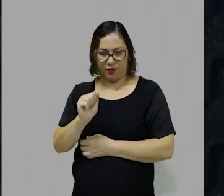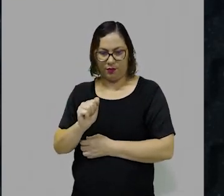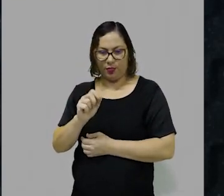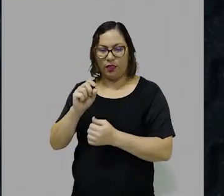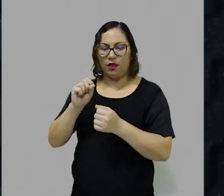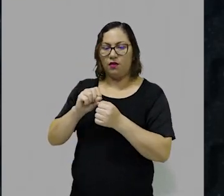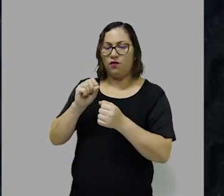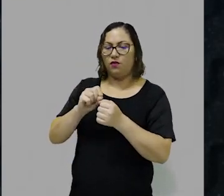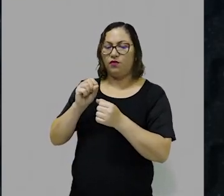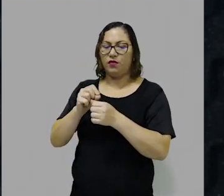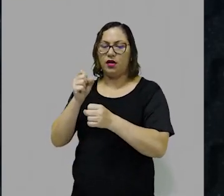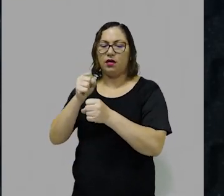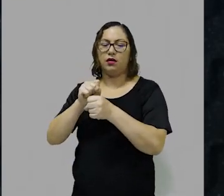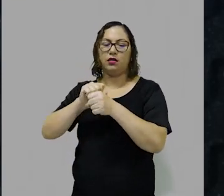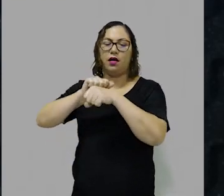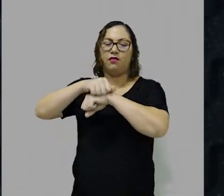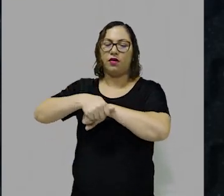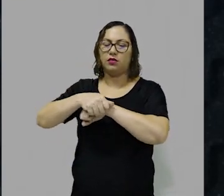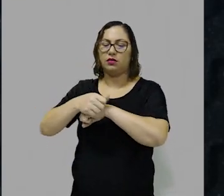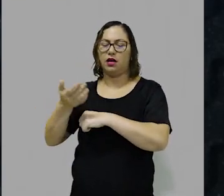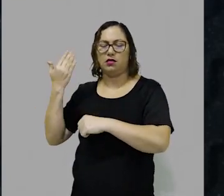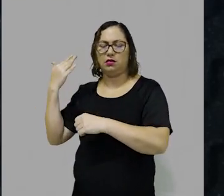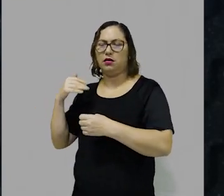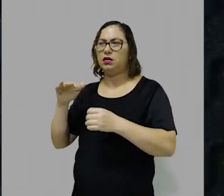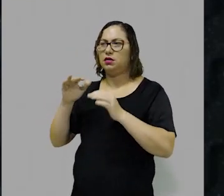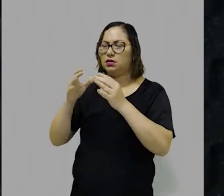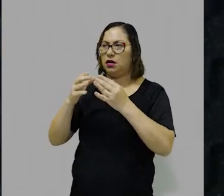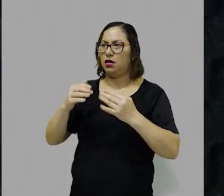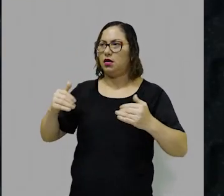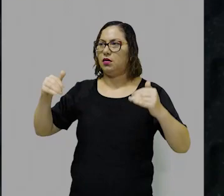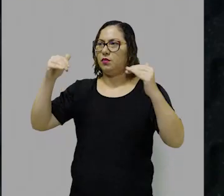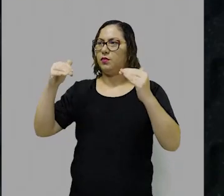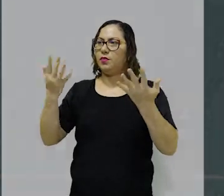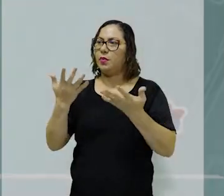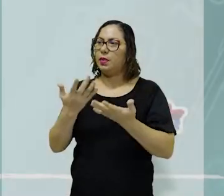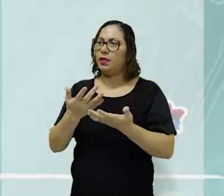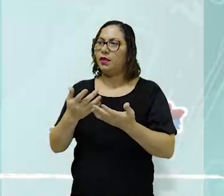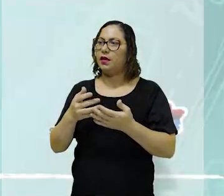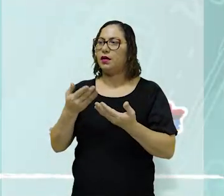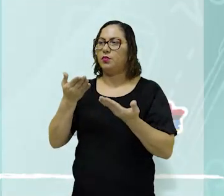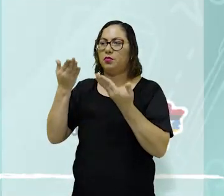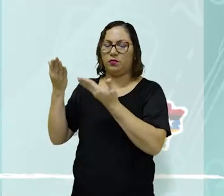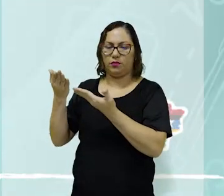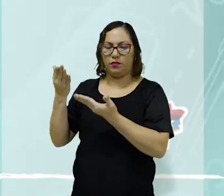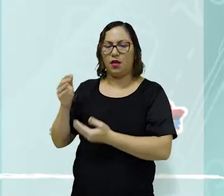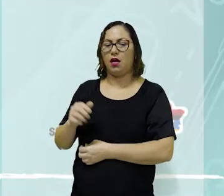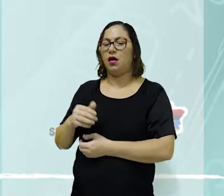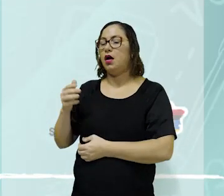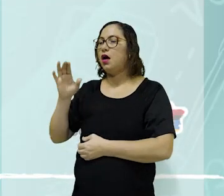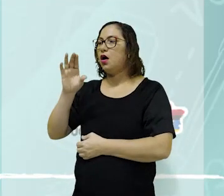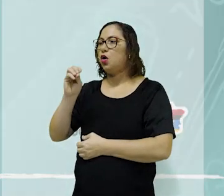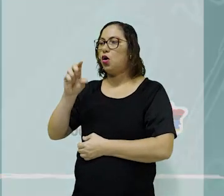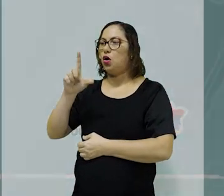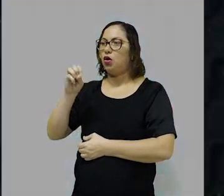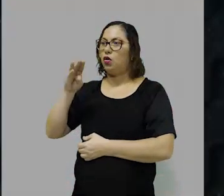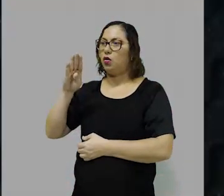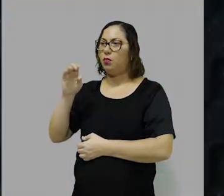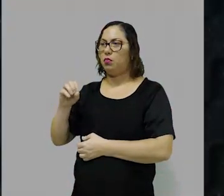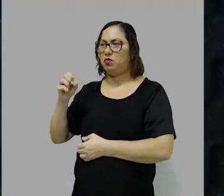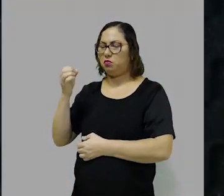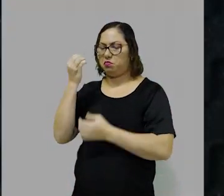virou faculdade atualmente, e alguns outros exemplos desse estilo. Mostrando para vocês a Confeitaria Colombo, né, que é um espetáculo.